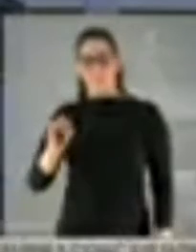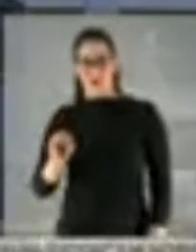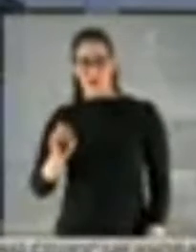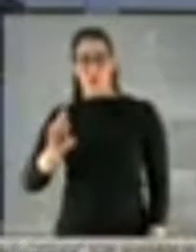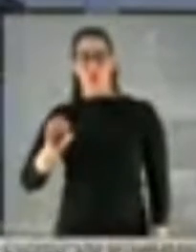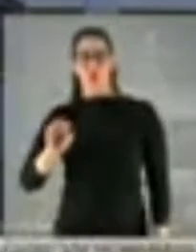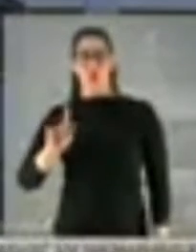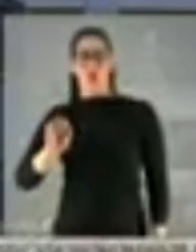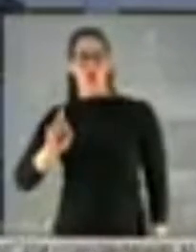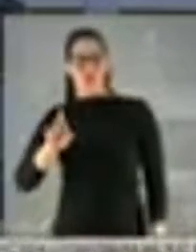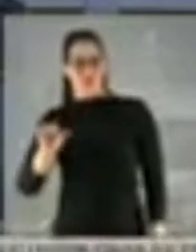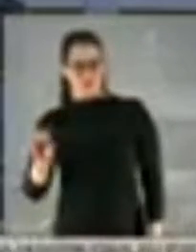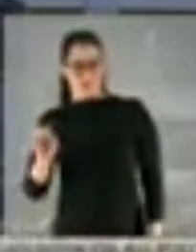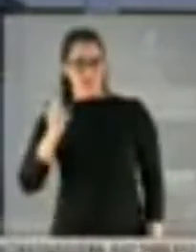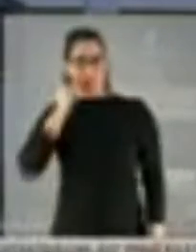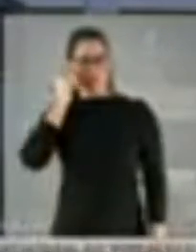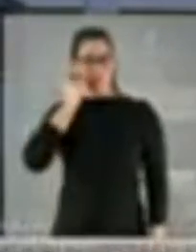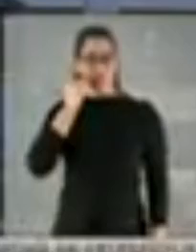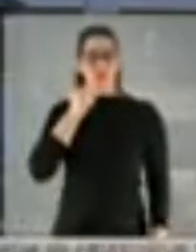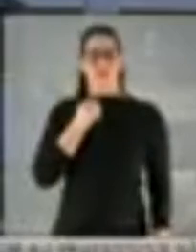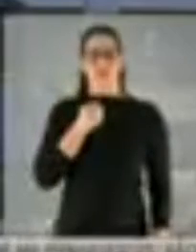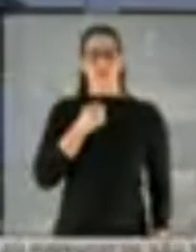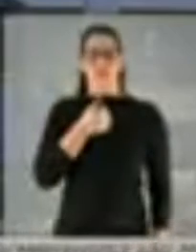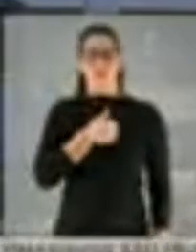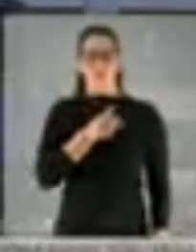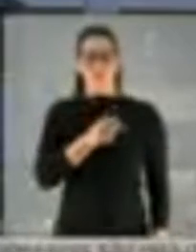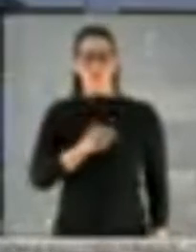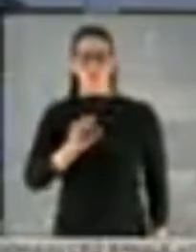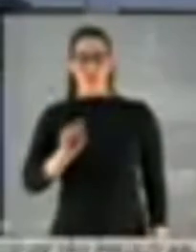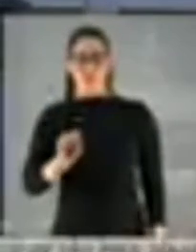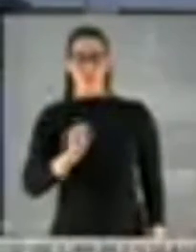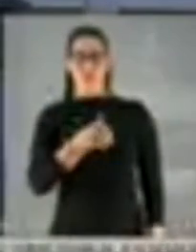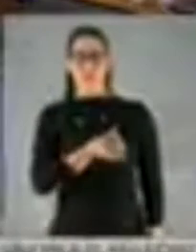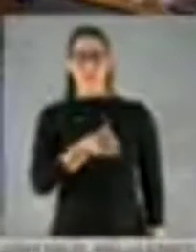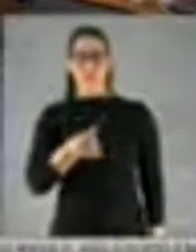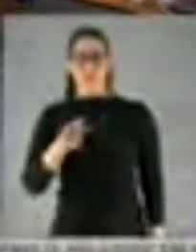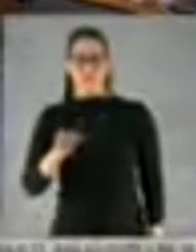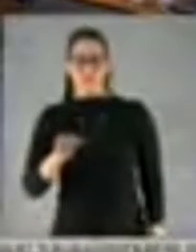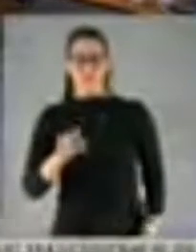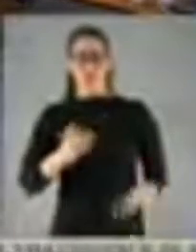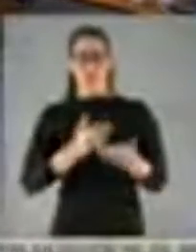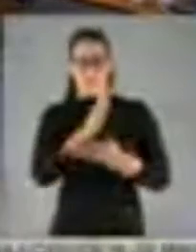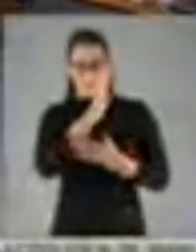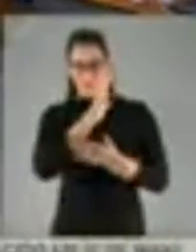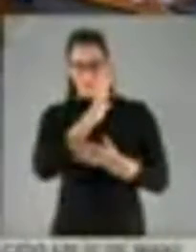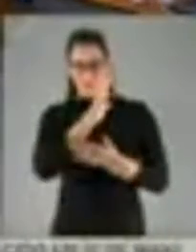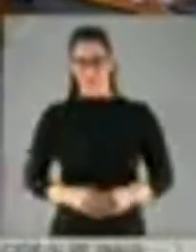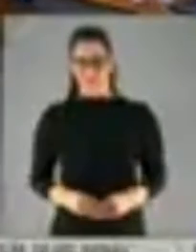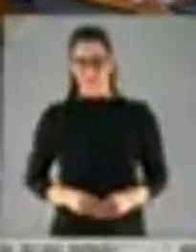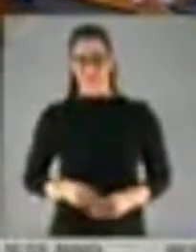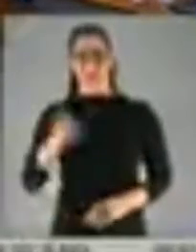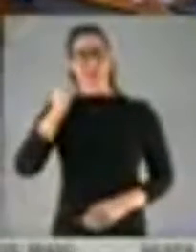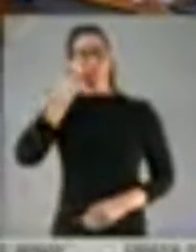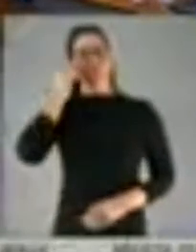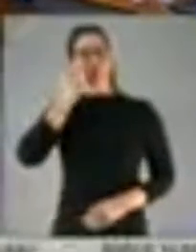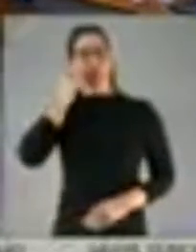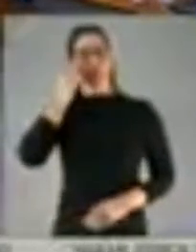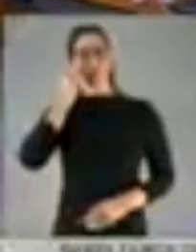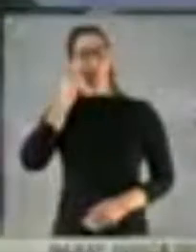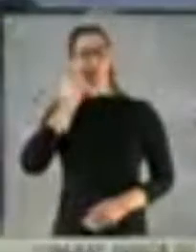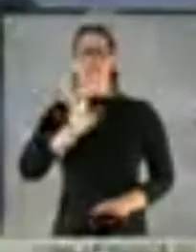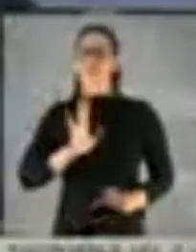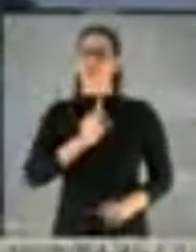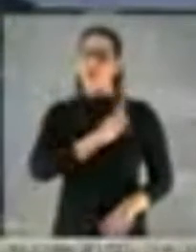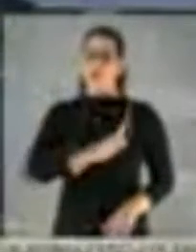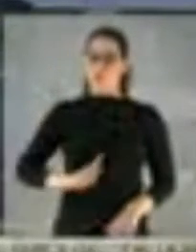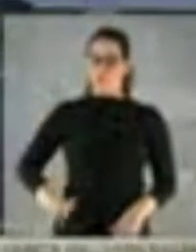Alessandro Vieira. 178 e 667. Aqueles que aprovam, permaneçam como estão. Aprovado. Governador